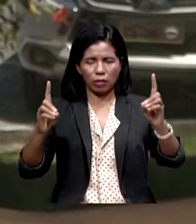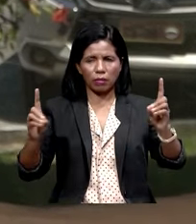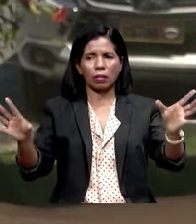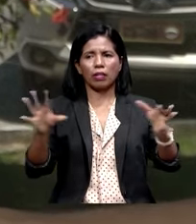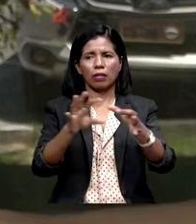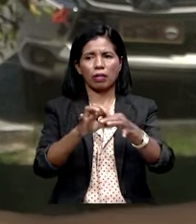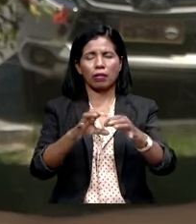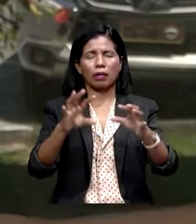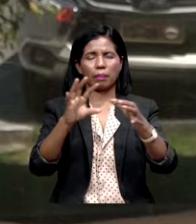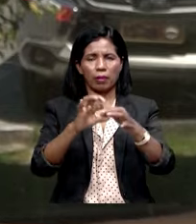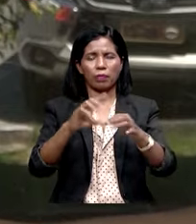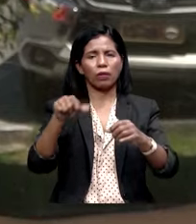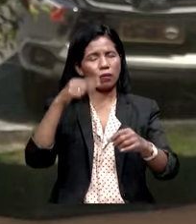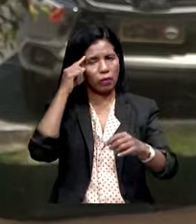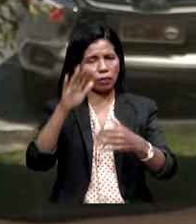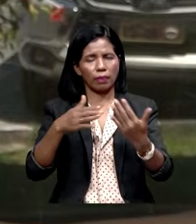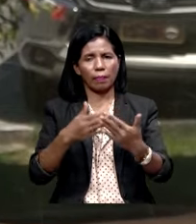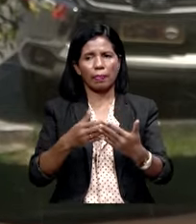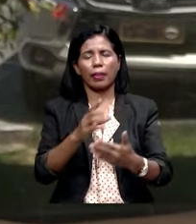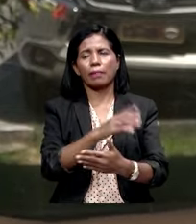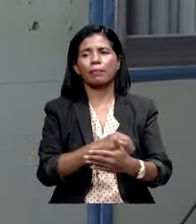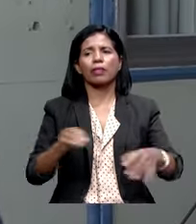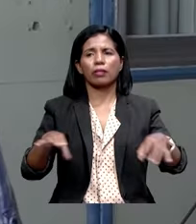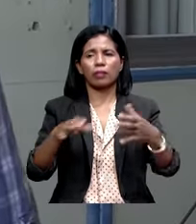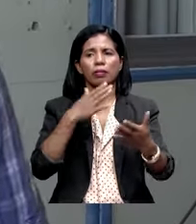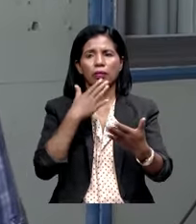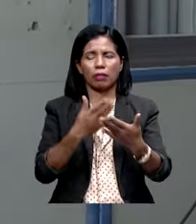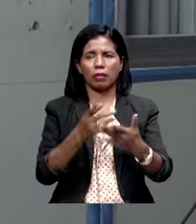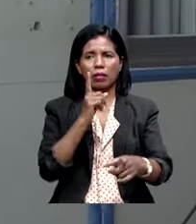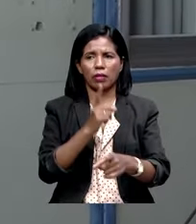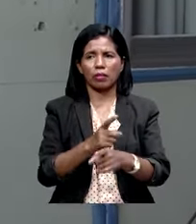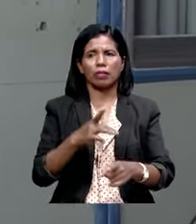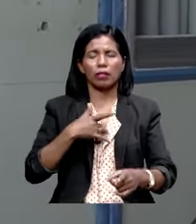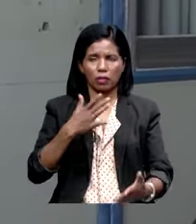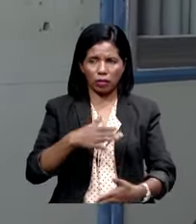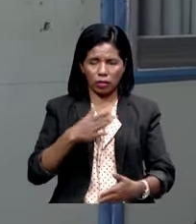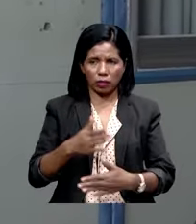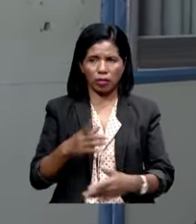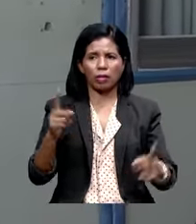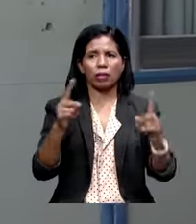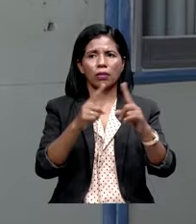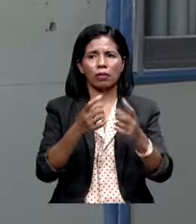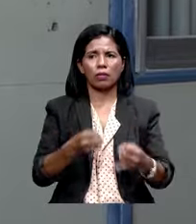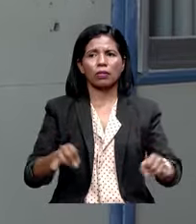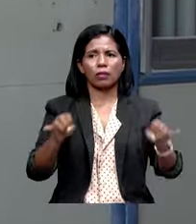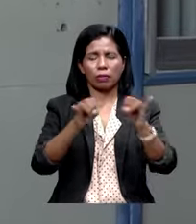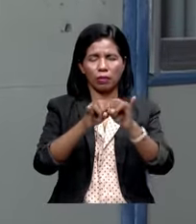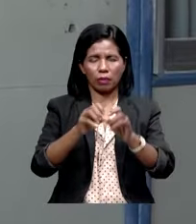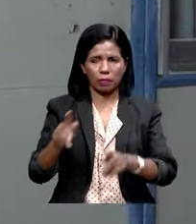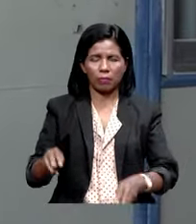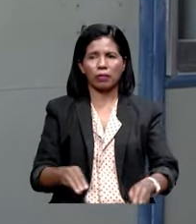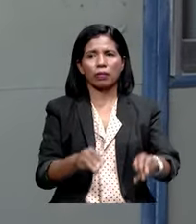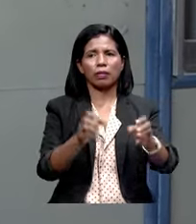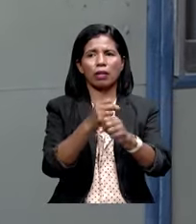para o membro do governo, para o serviço de aquilo. Primeiro, eu quero apreciar o Instituto Matadalang,